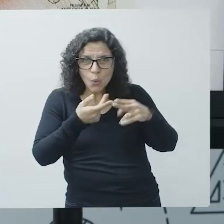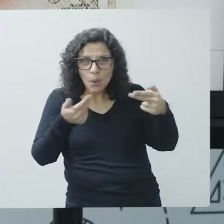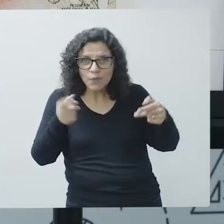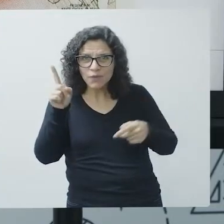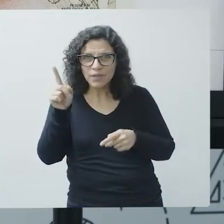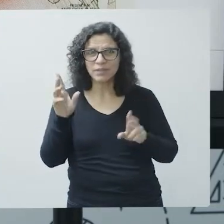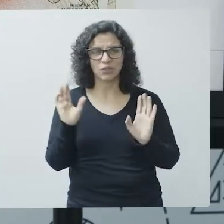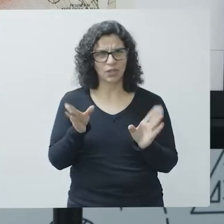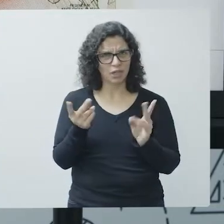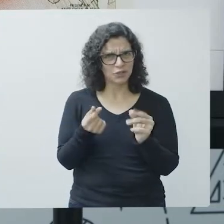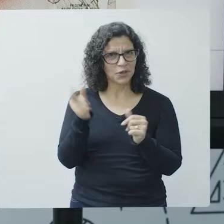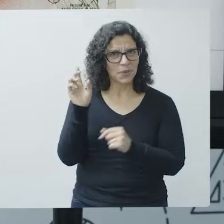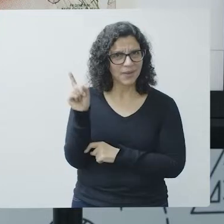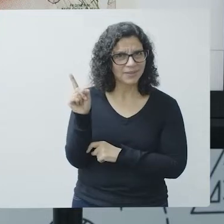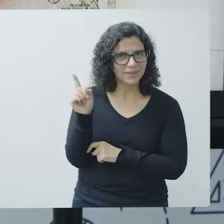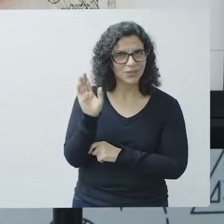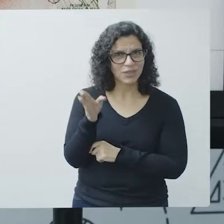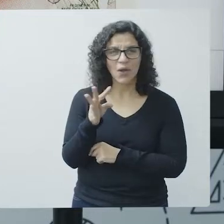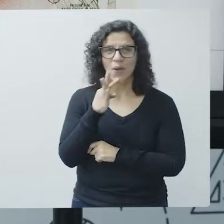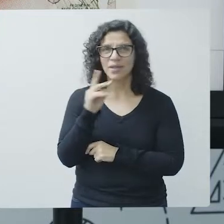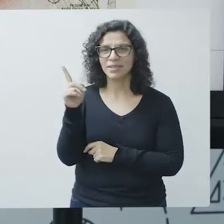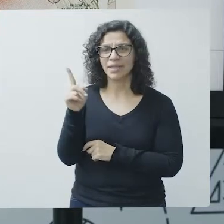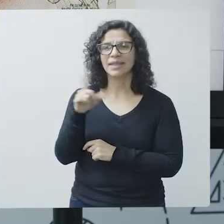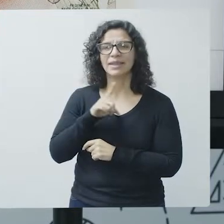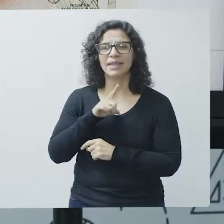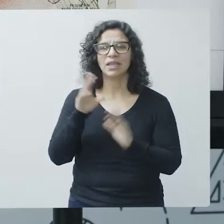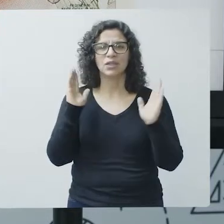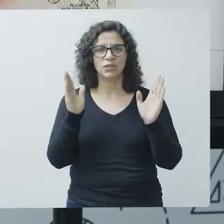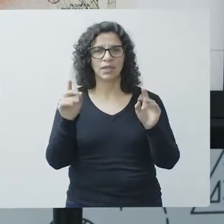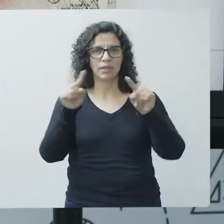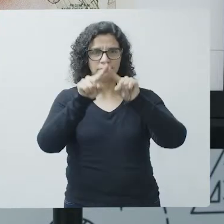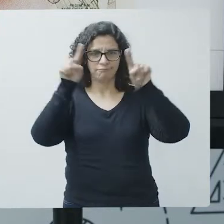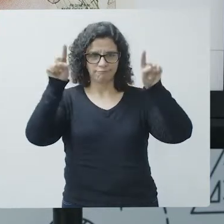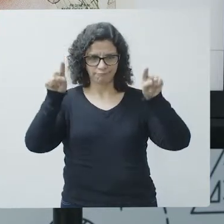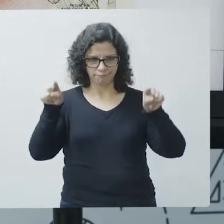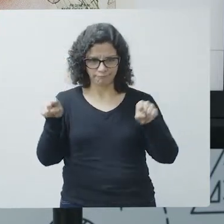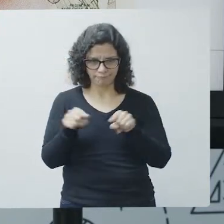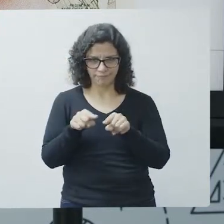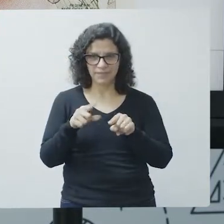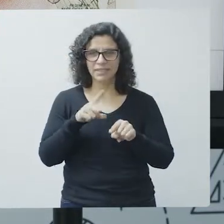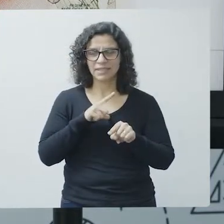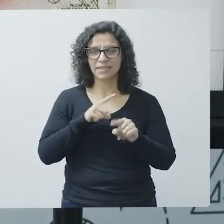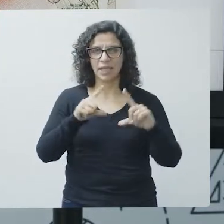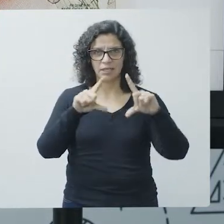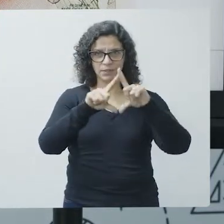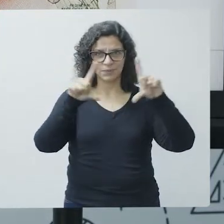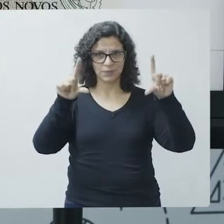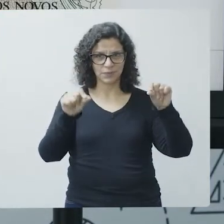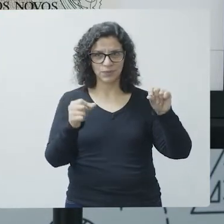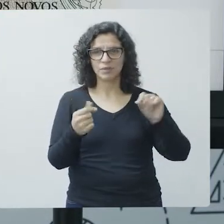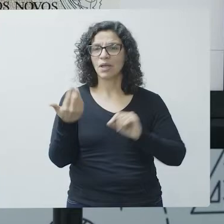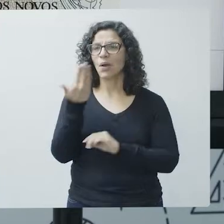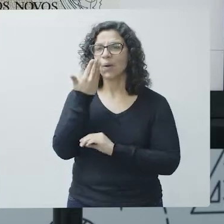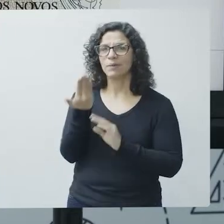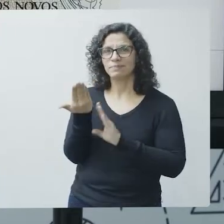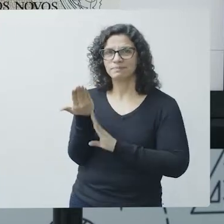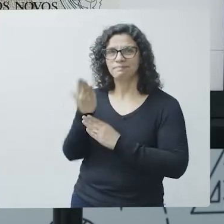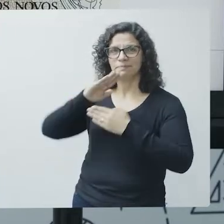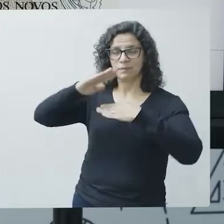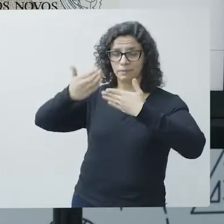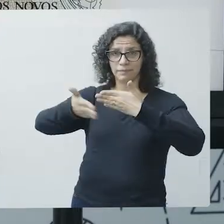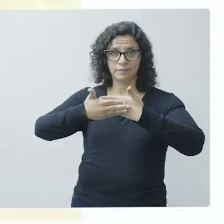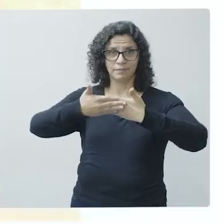vez nessa cédula? Aqui eu tenho a parte, né, da frente da cédula e depois a